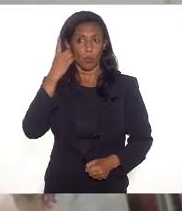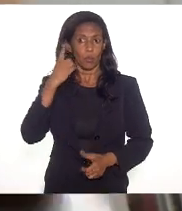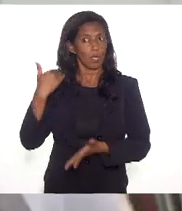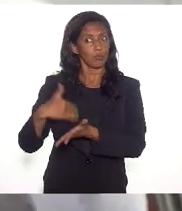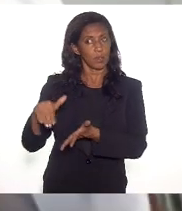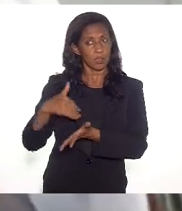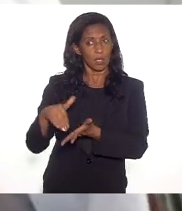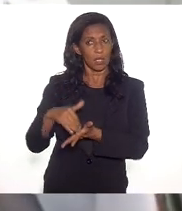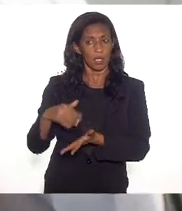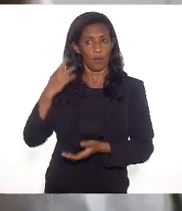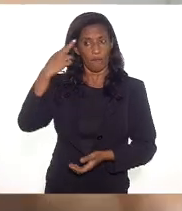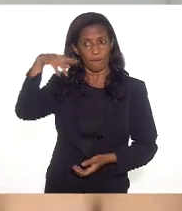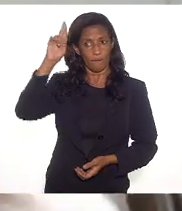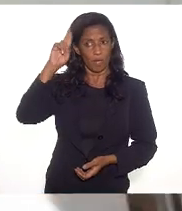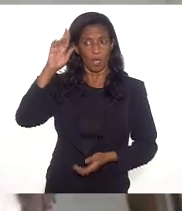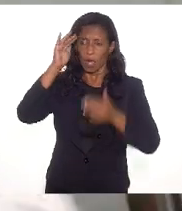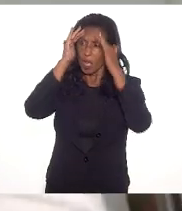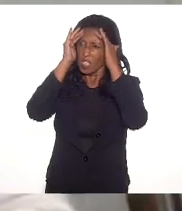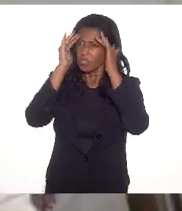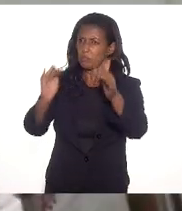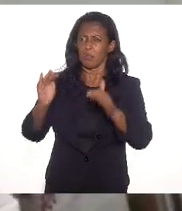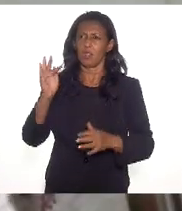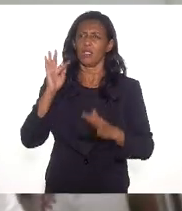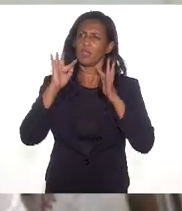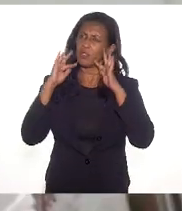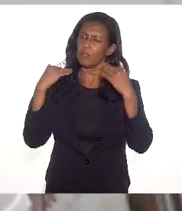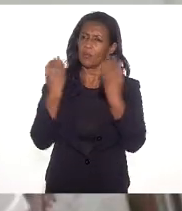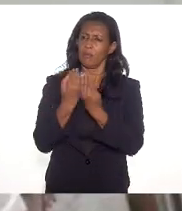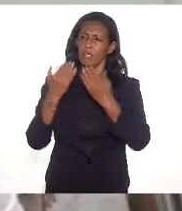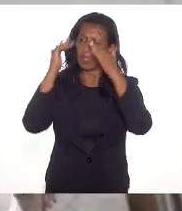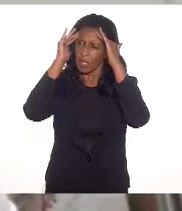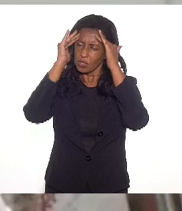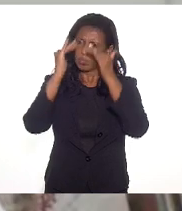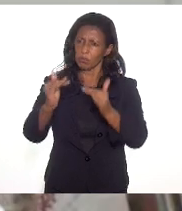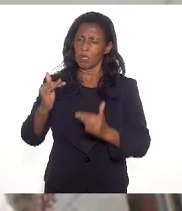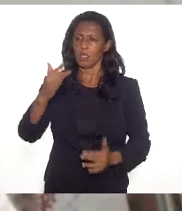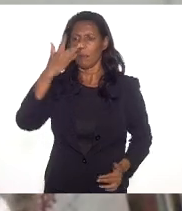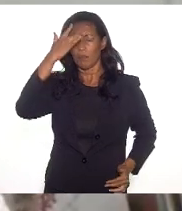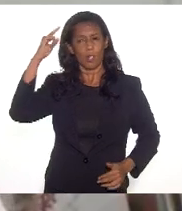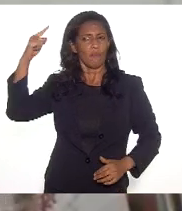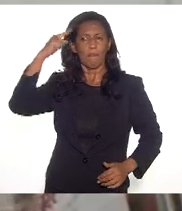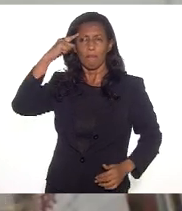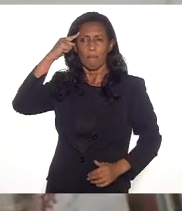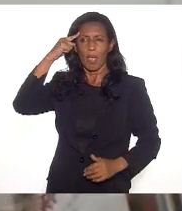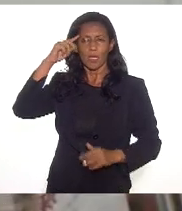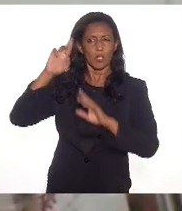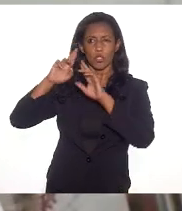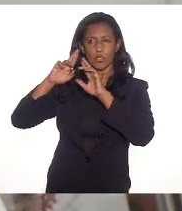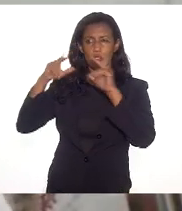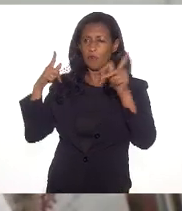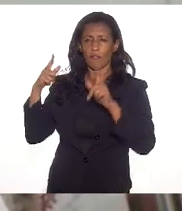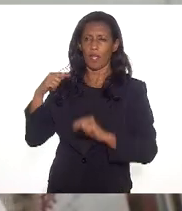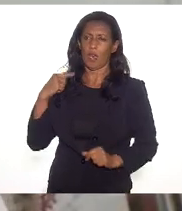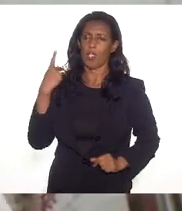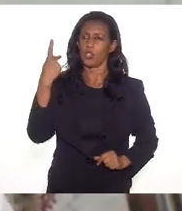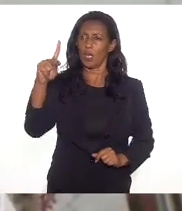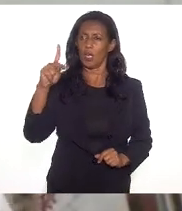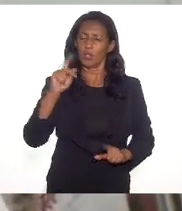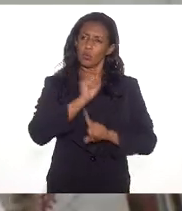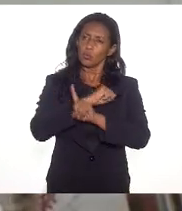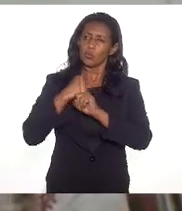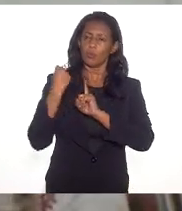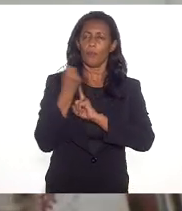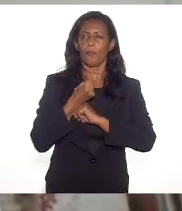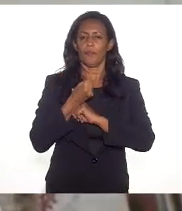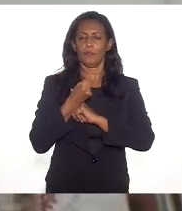secretário Renan Ferreirinha, respeite as famílias, respeite alguém que pense ideologicamente contrário ao